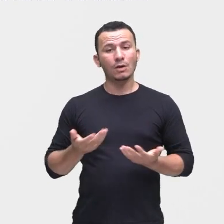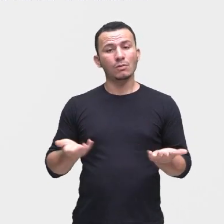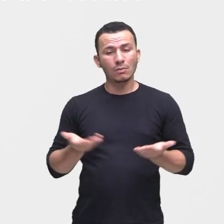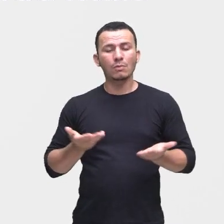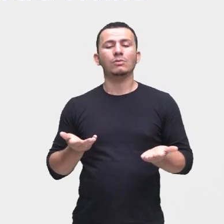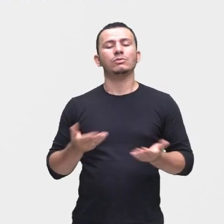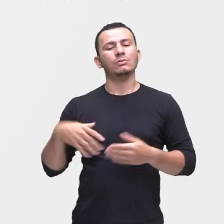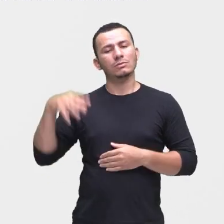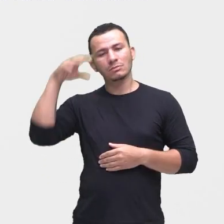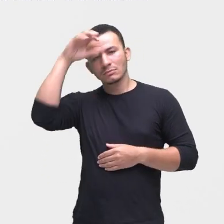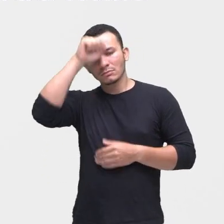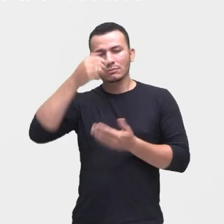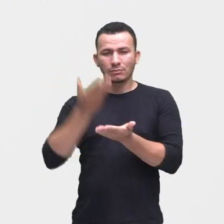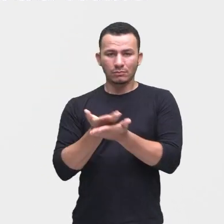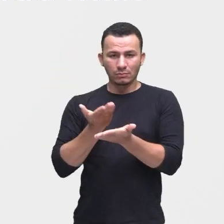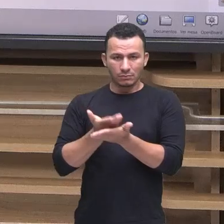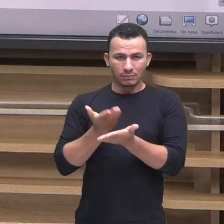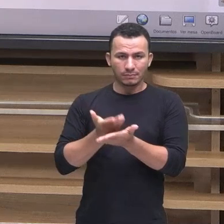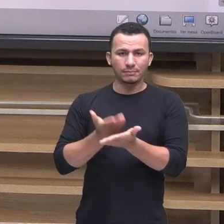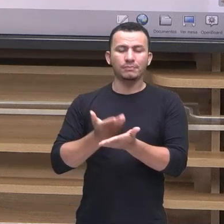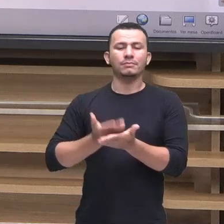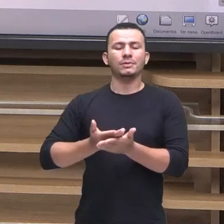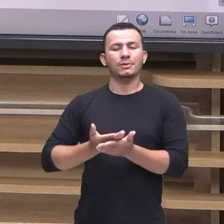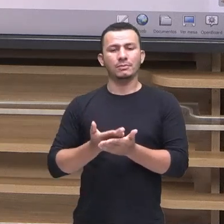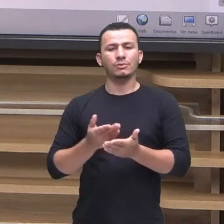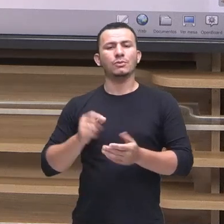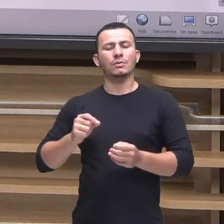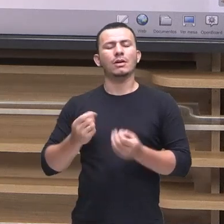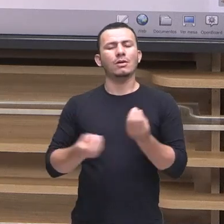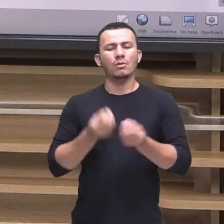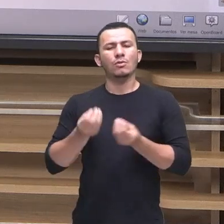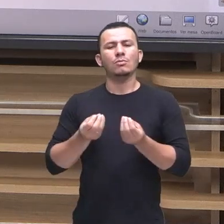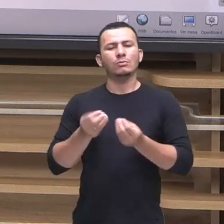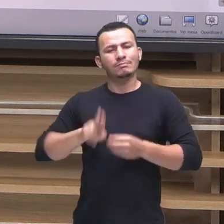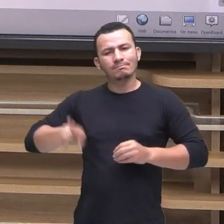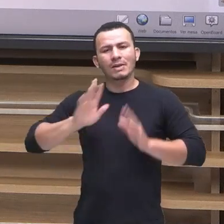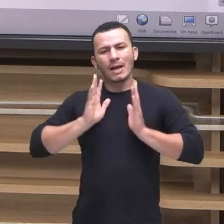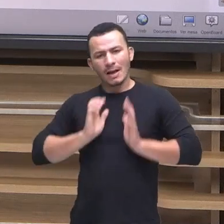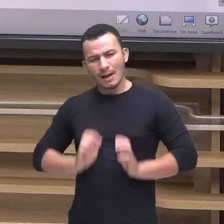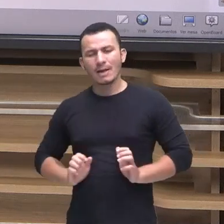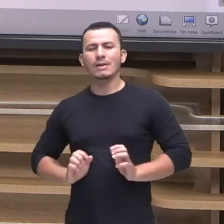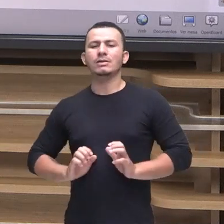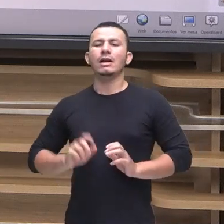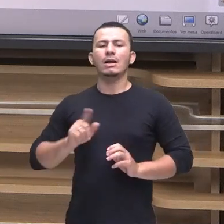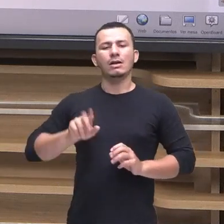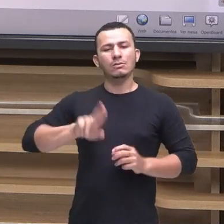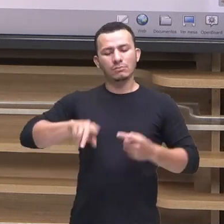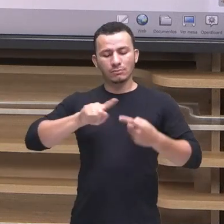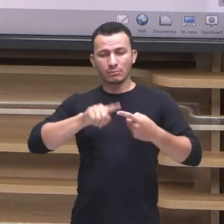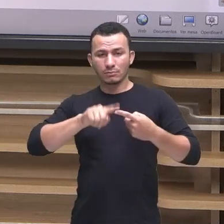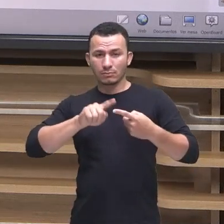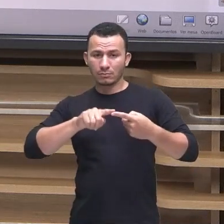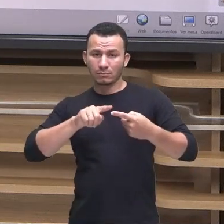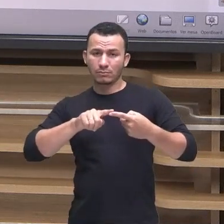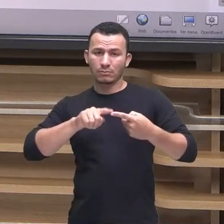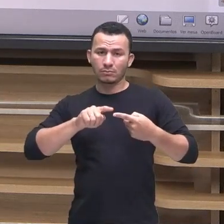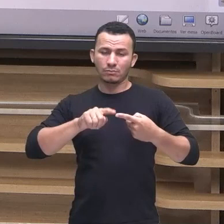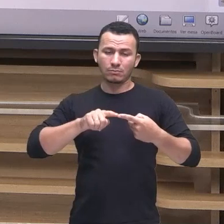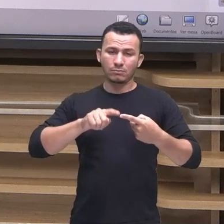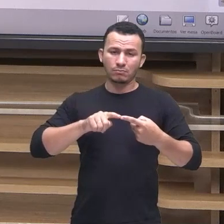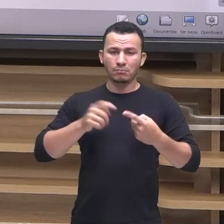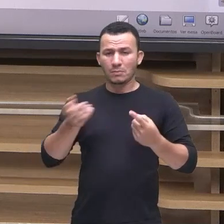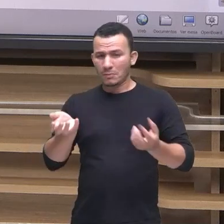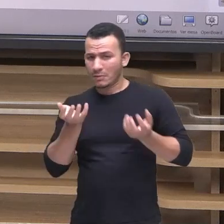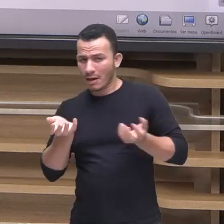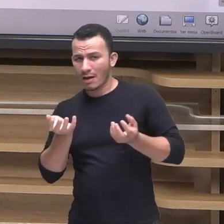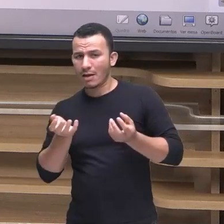gente guiar os nossos princípios éticos é respondendo essas 3 perguntinhas. Será que o que eu